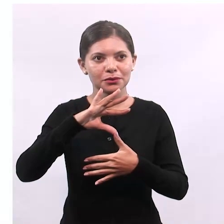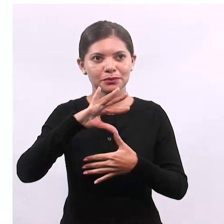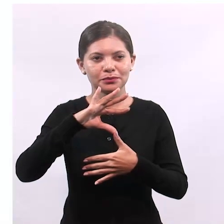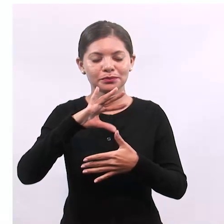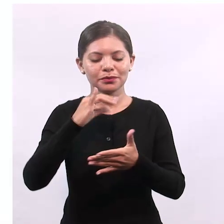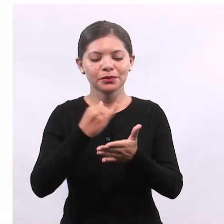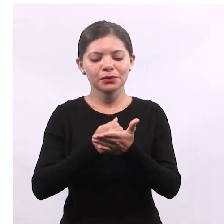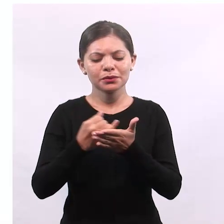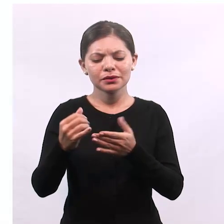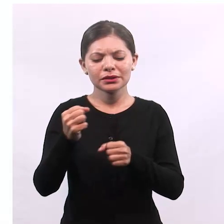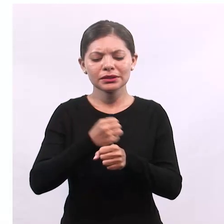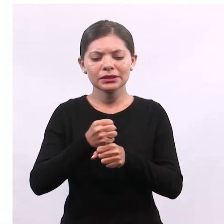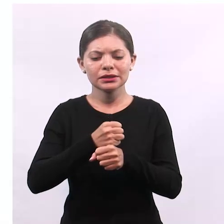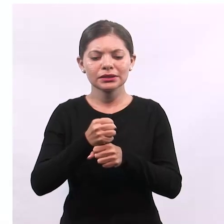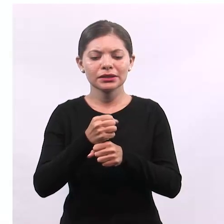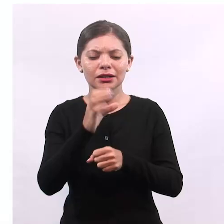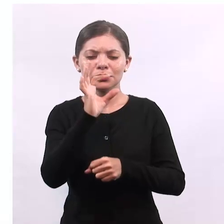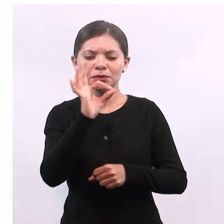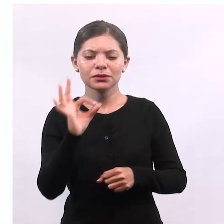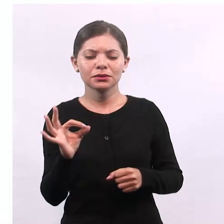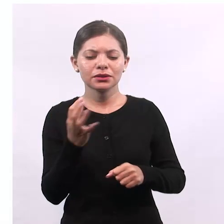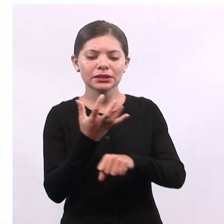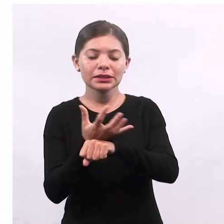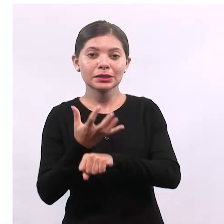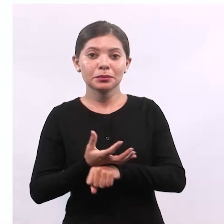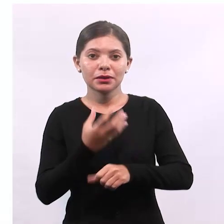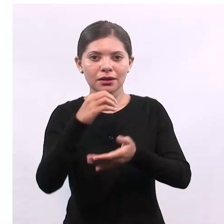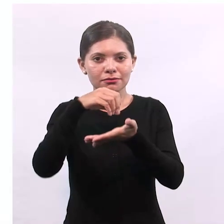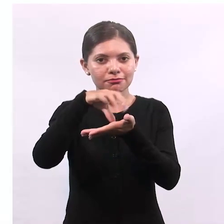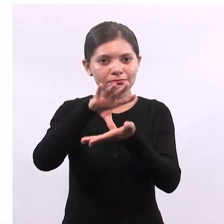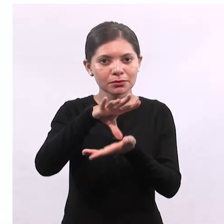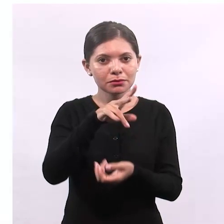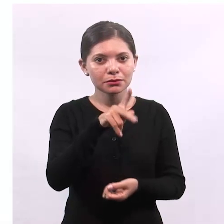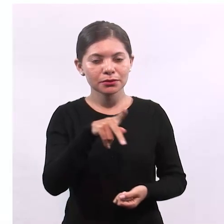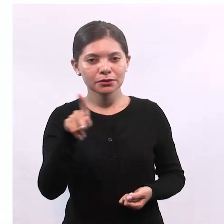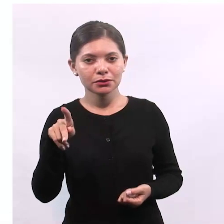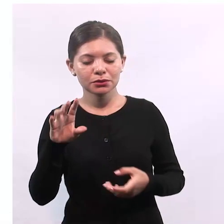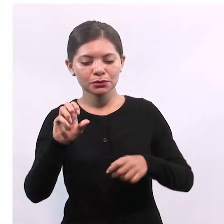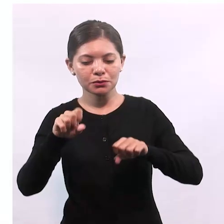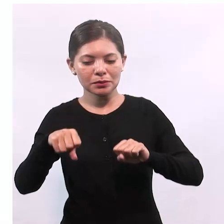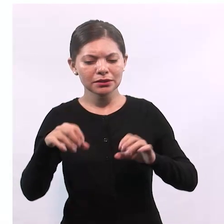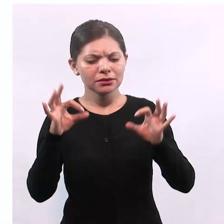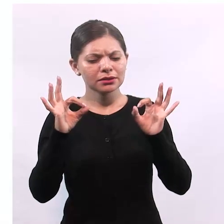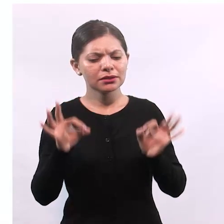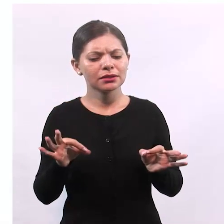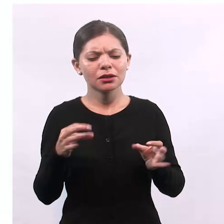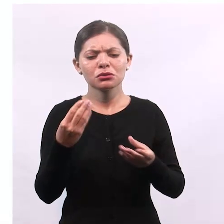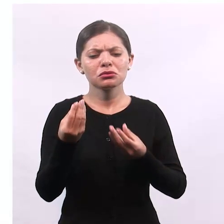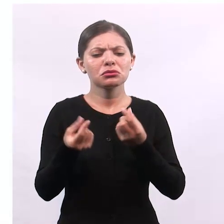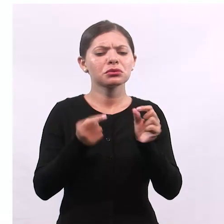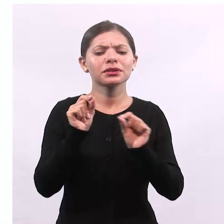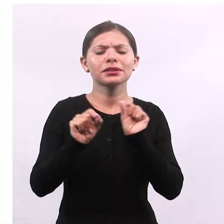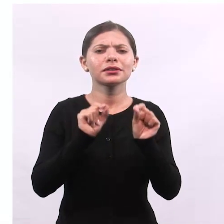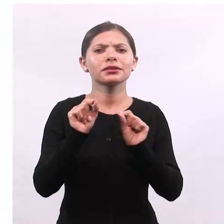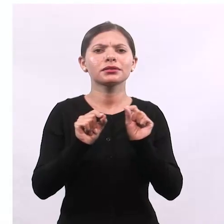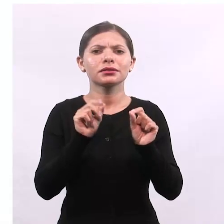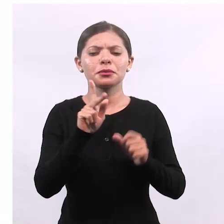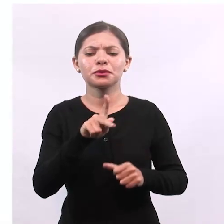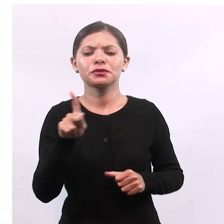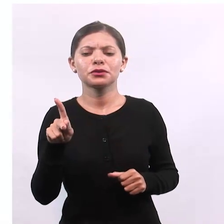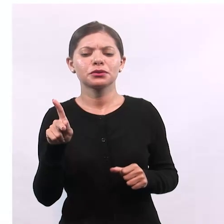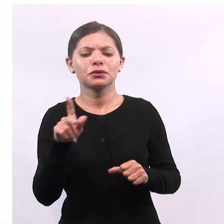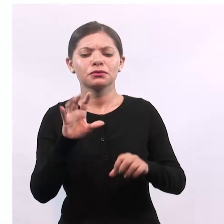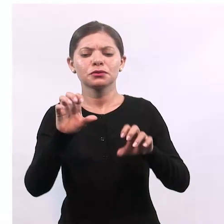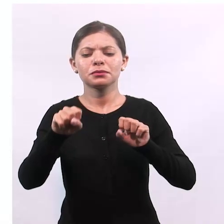o gráfico de interpretação nos anos iniciais o percentual disciplinas que são ministrada por professores com formação adequada o que que é um professor